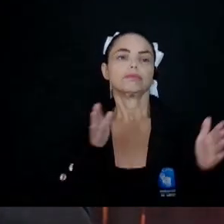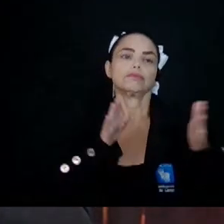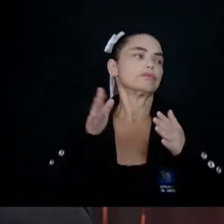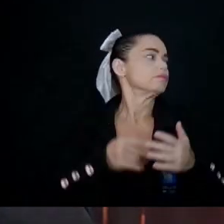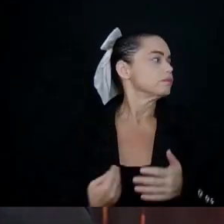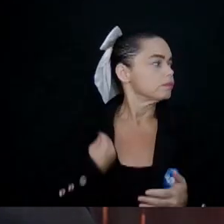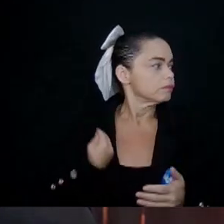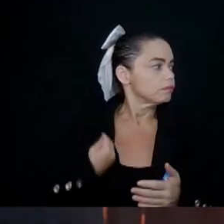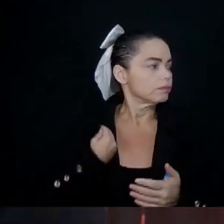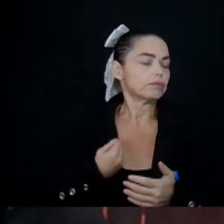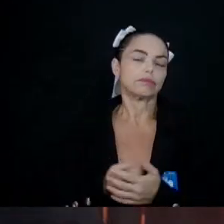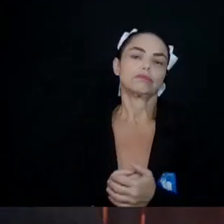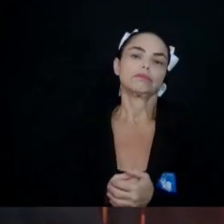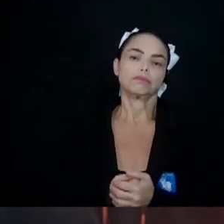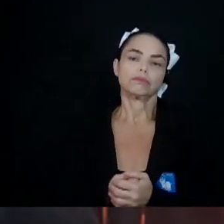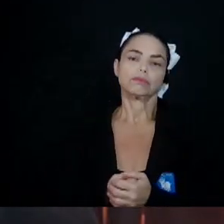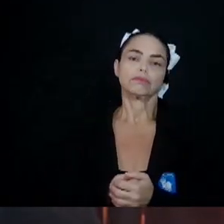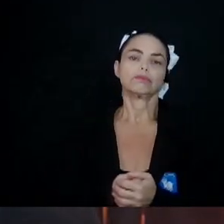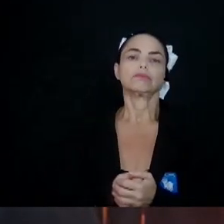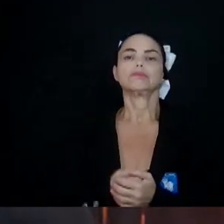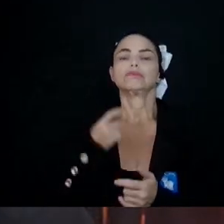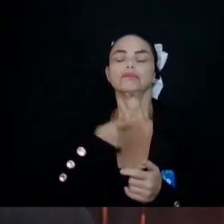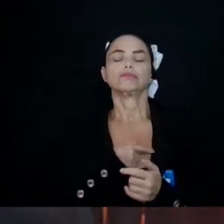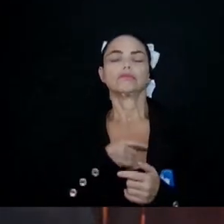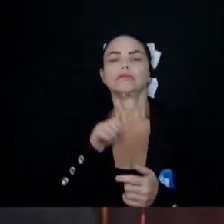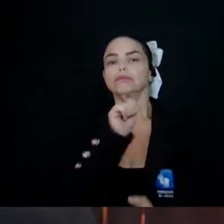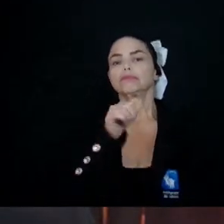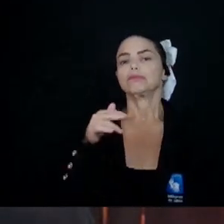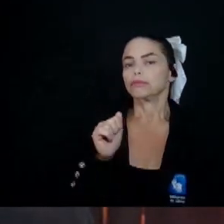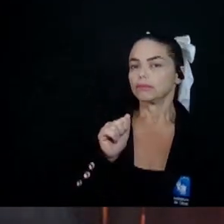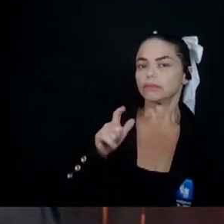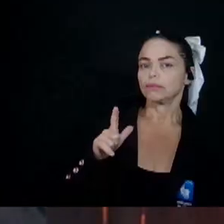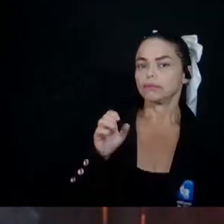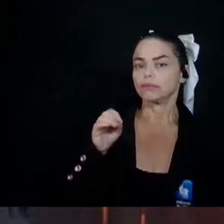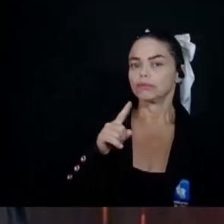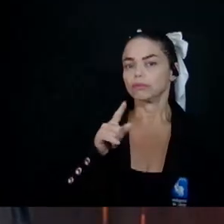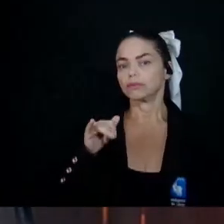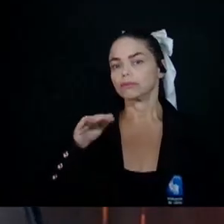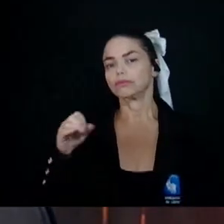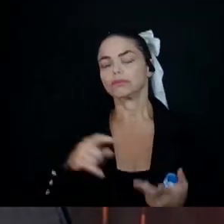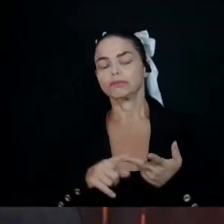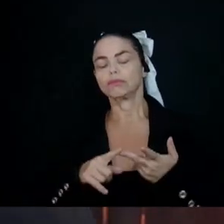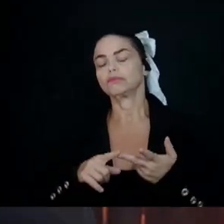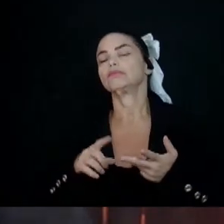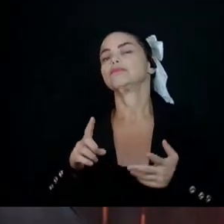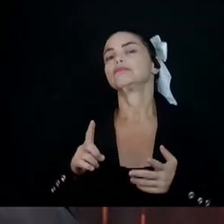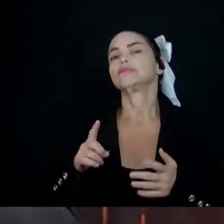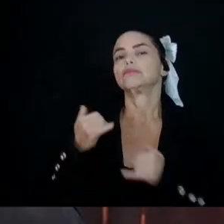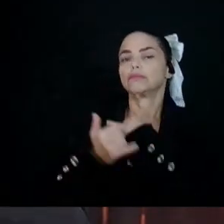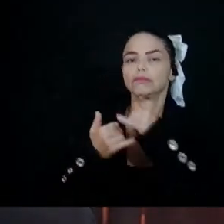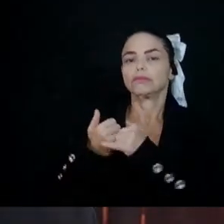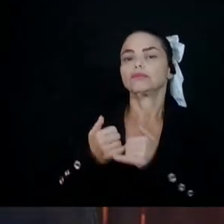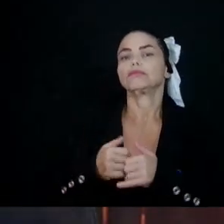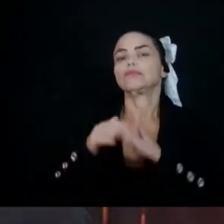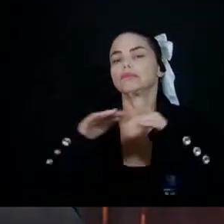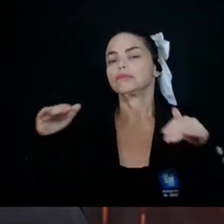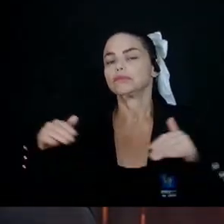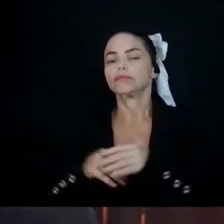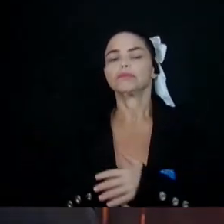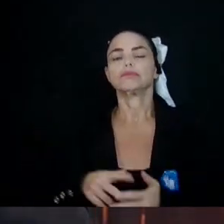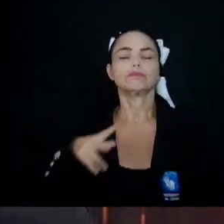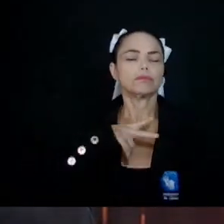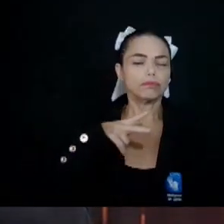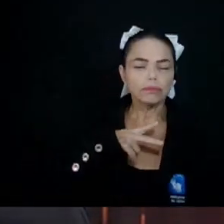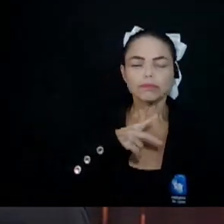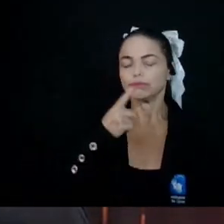viveu o analógico e o digital. Então nós temos concepções muito distintas dessas crianças, o que é privacidade, o que é